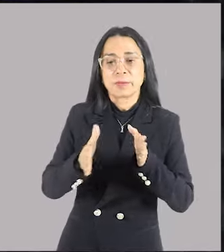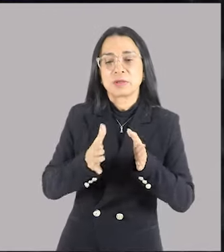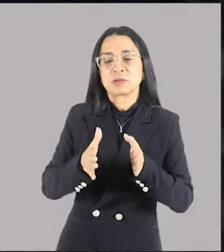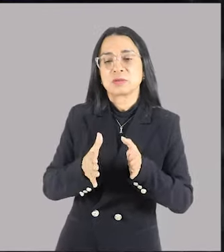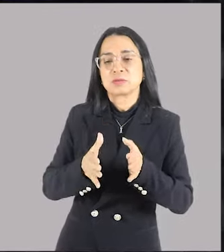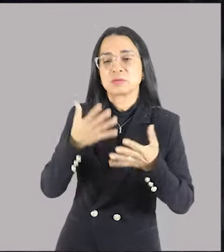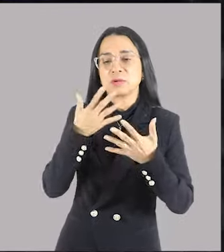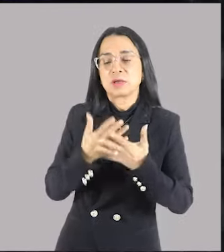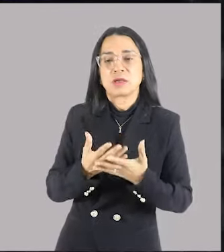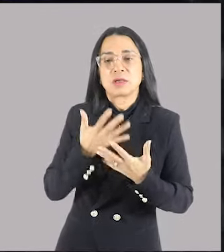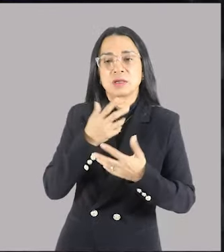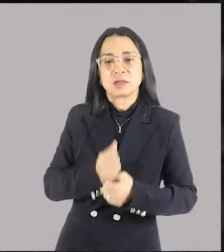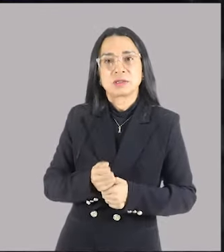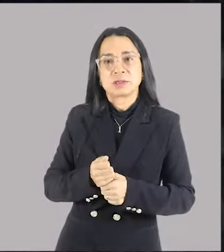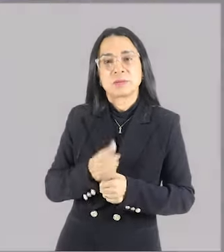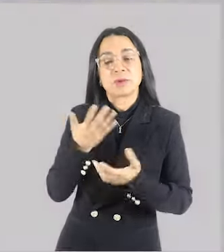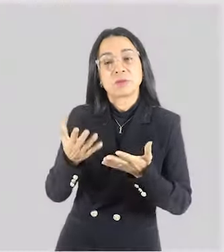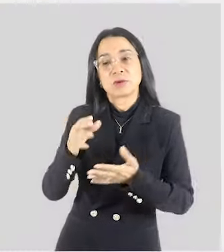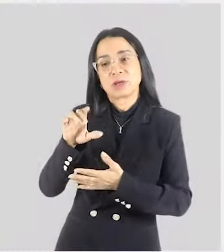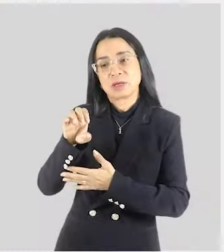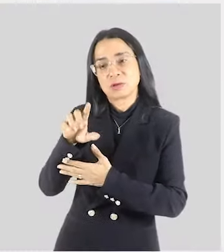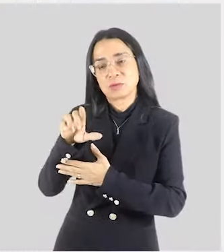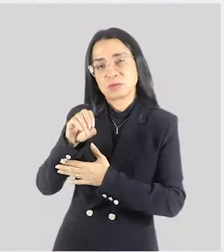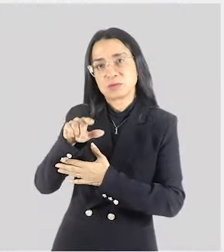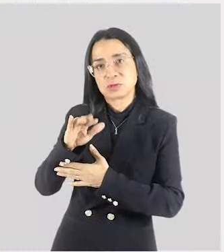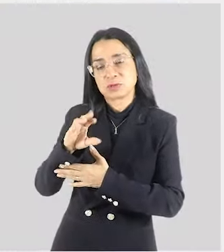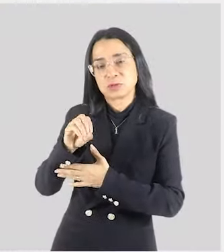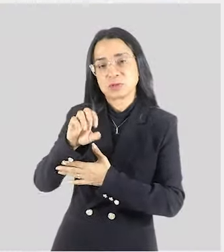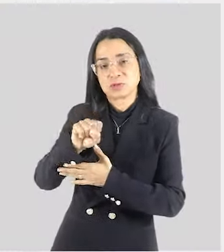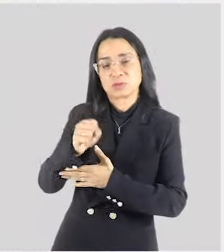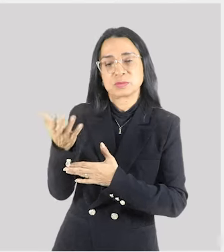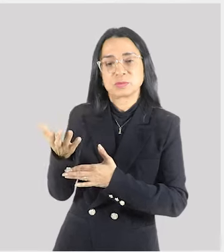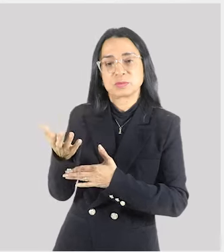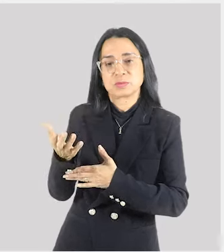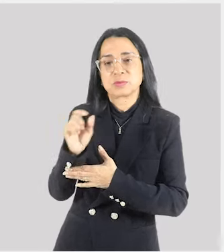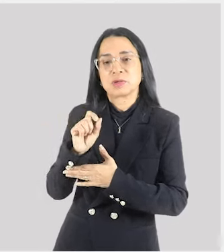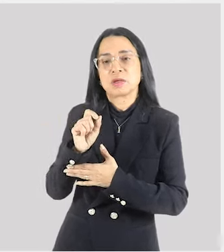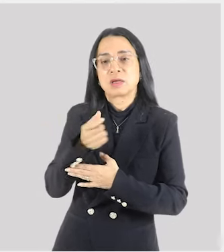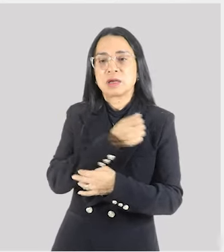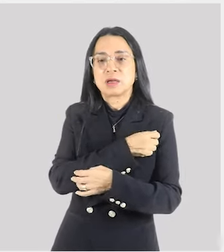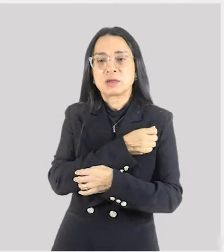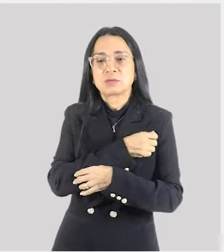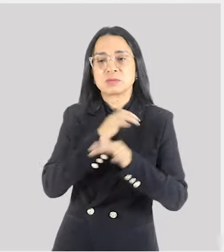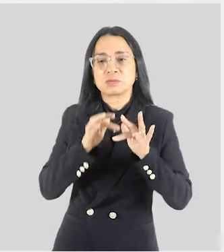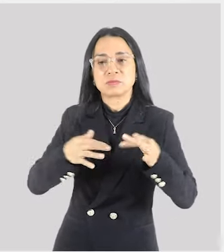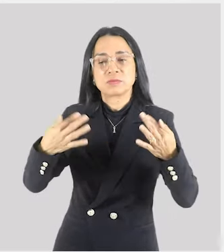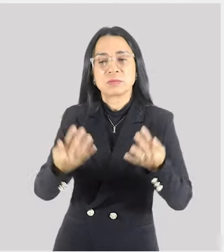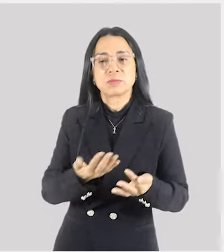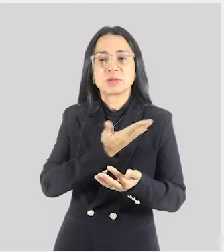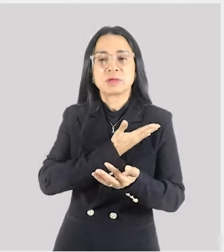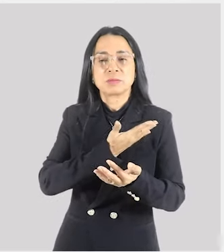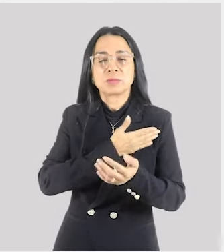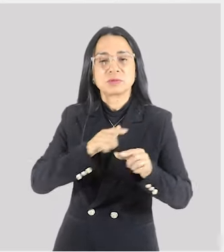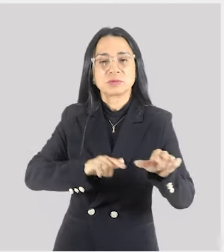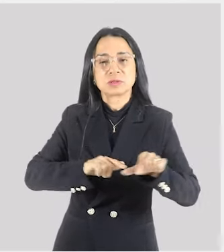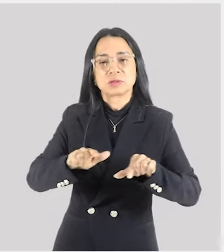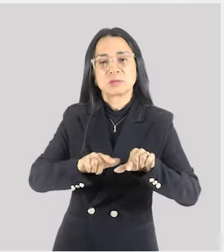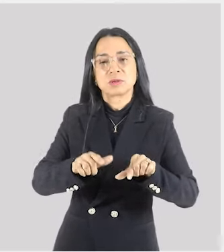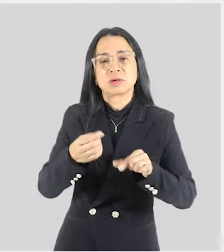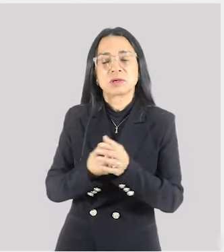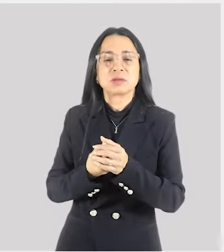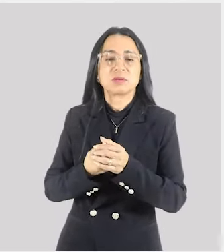recebeu muitos elogios em razão disso alunos pais e colegas de trabalho levaram a direção da autarquia o pedido de criação de